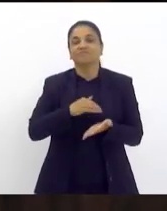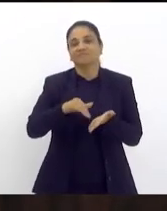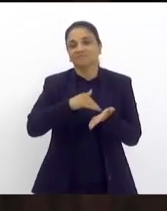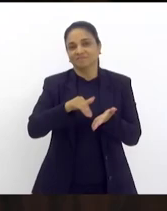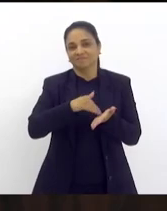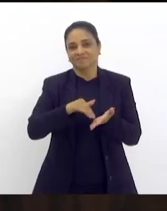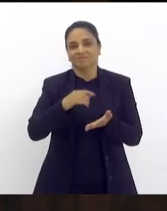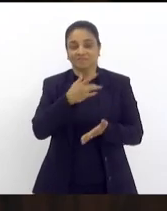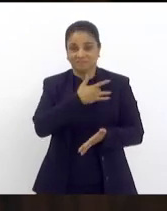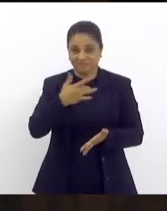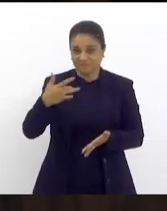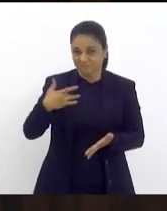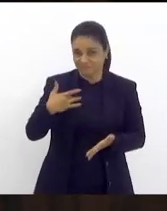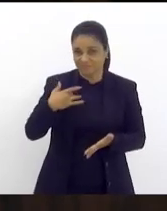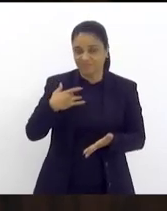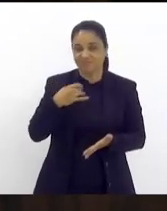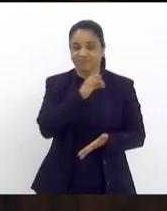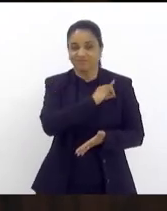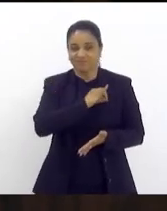Secretário de Saúde de Itaguaí,